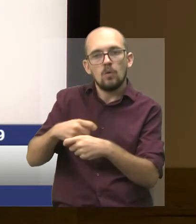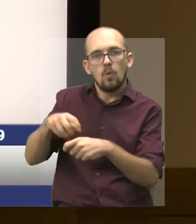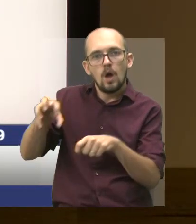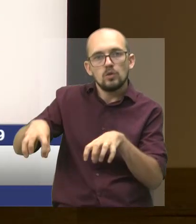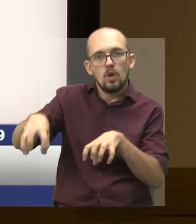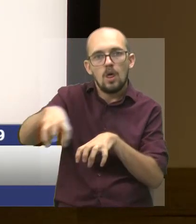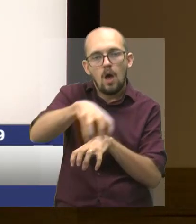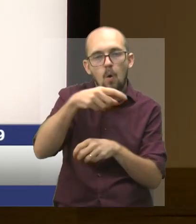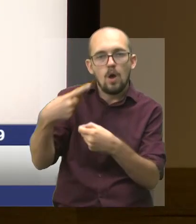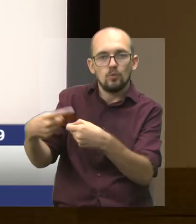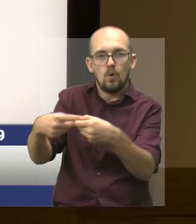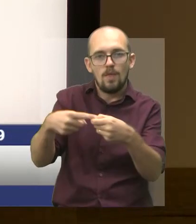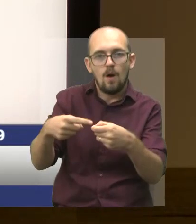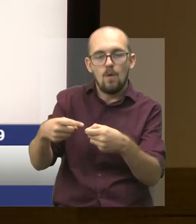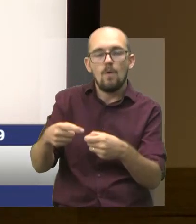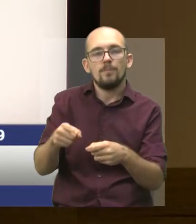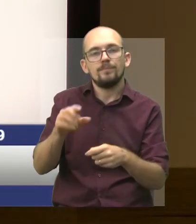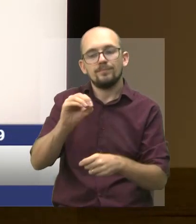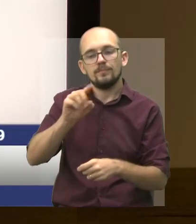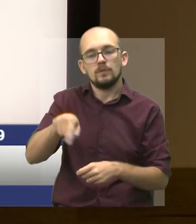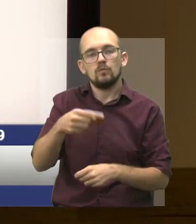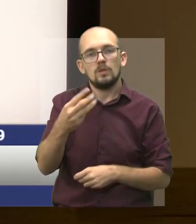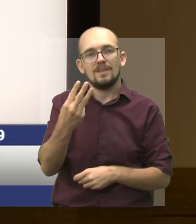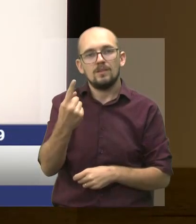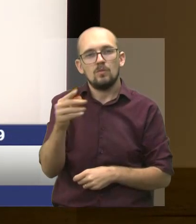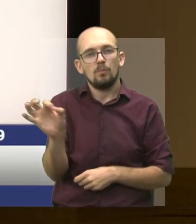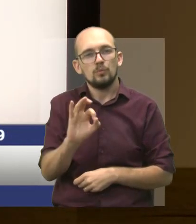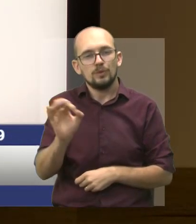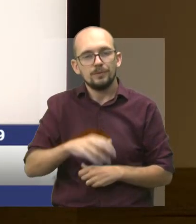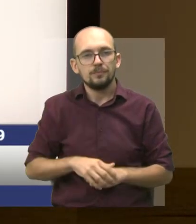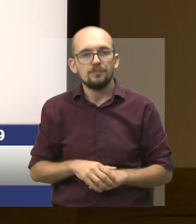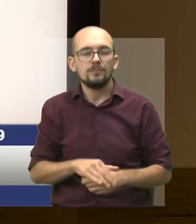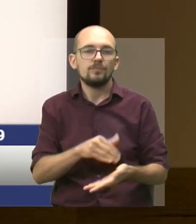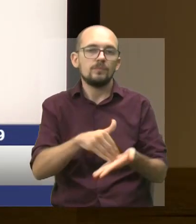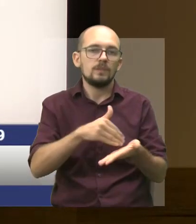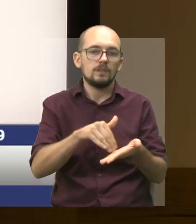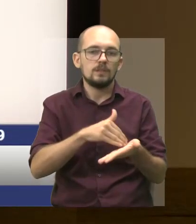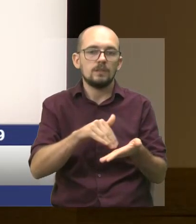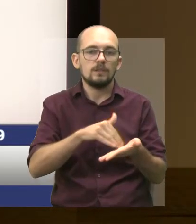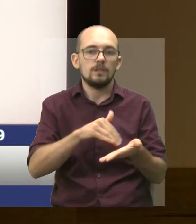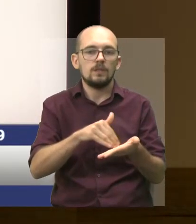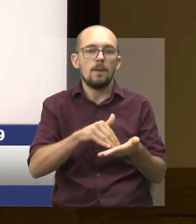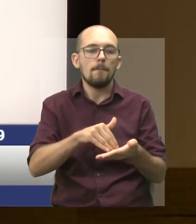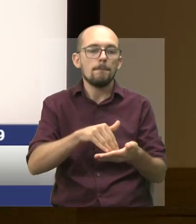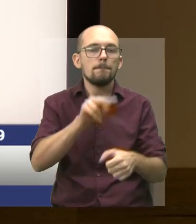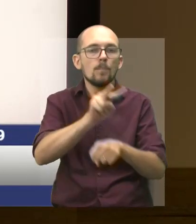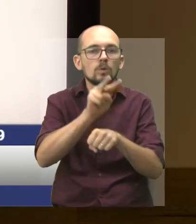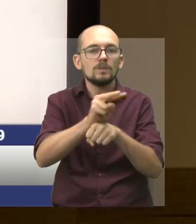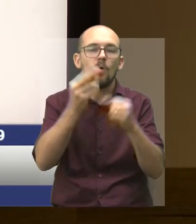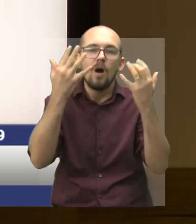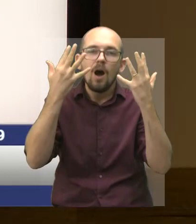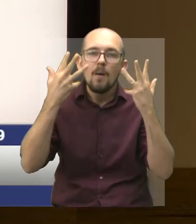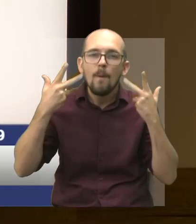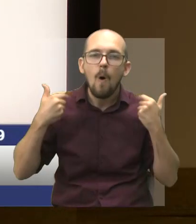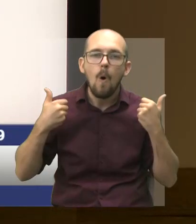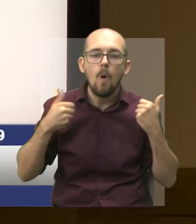Administrações Regionais, 0,31%. Secretaria de Proteção do Direito dos